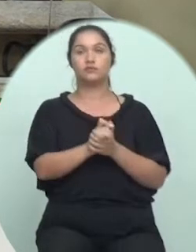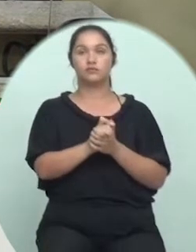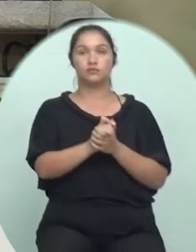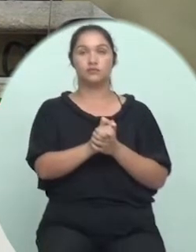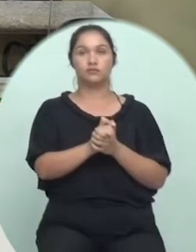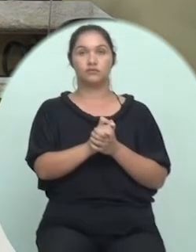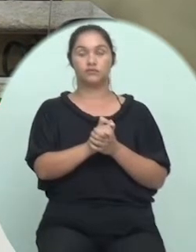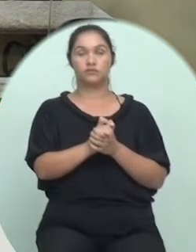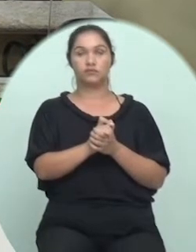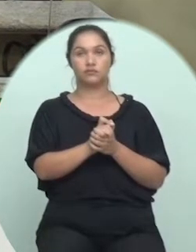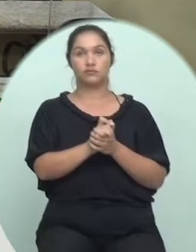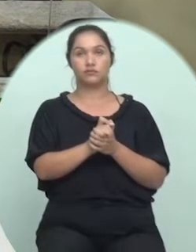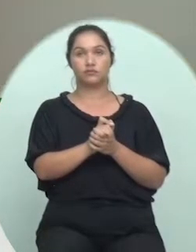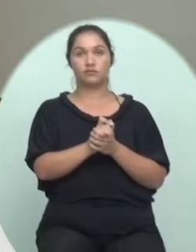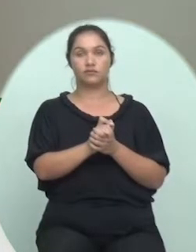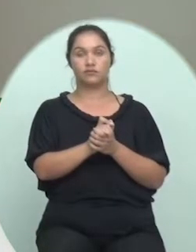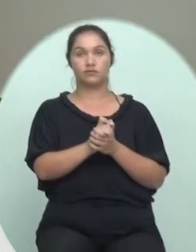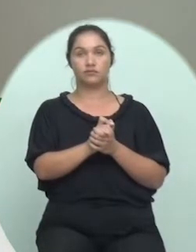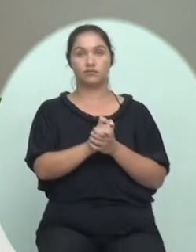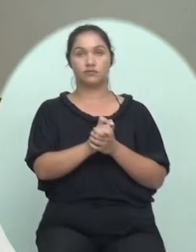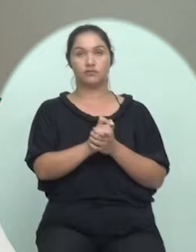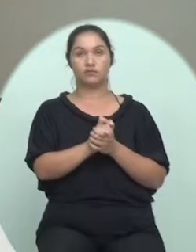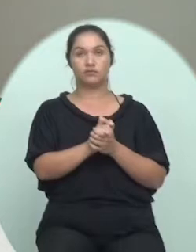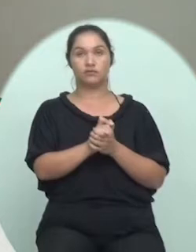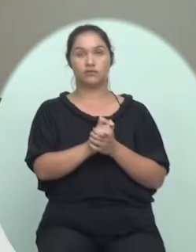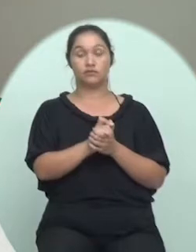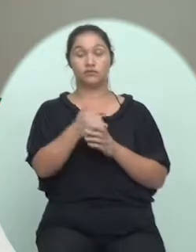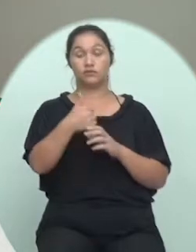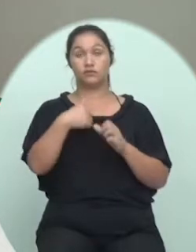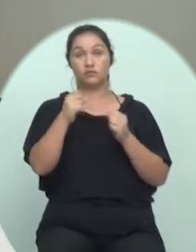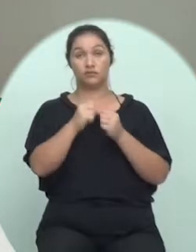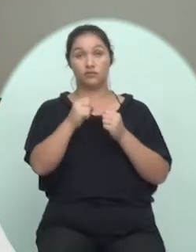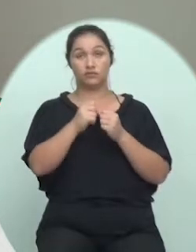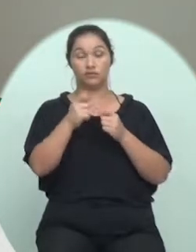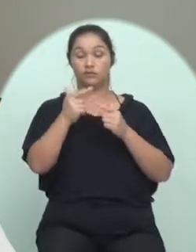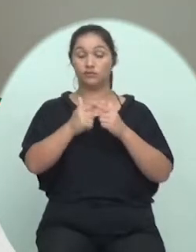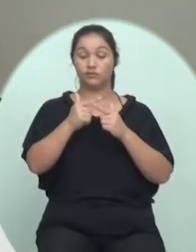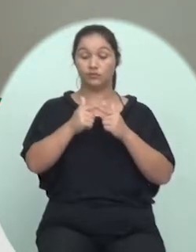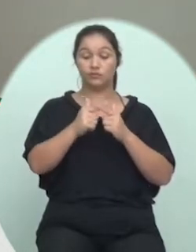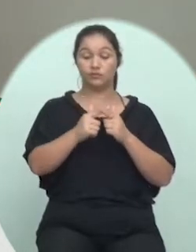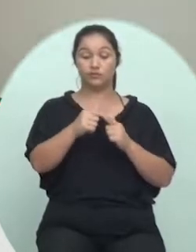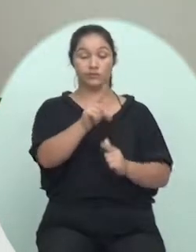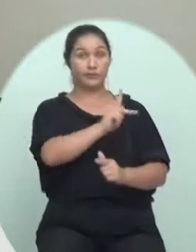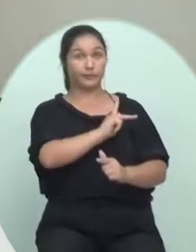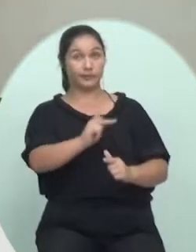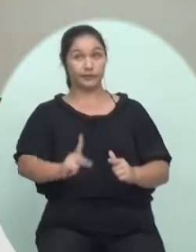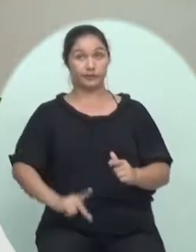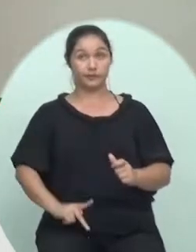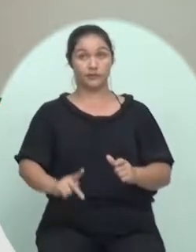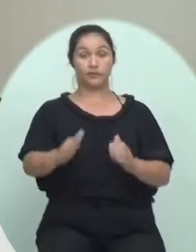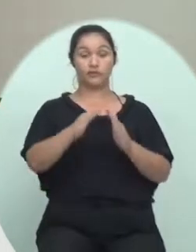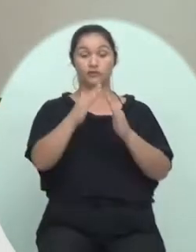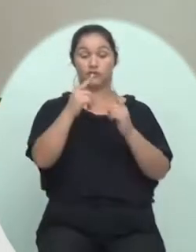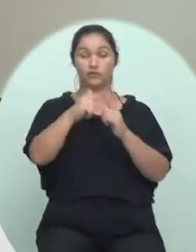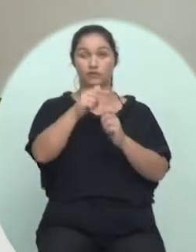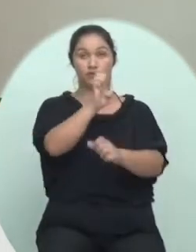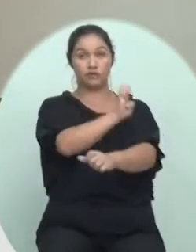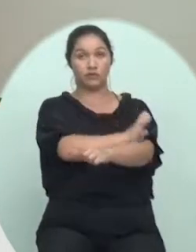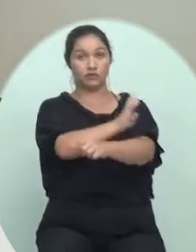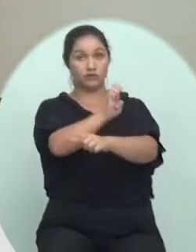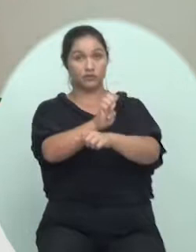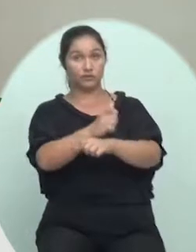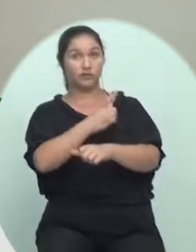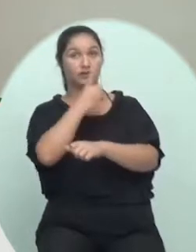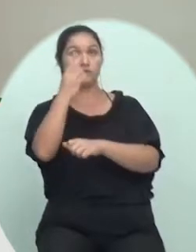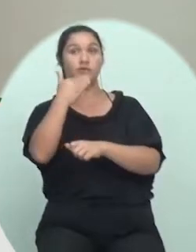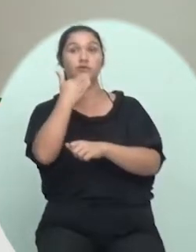veio a pedido do presidente da Igreja Assembleia de Deus, pastor Roberto, em